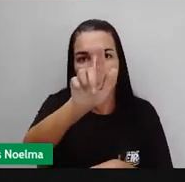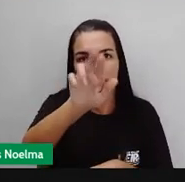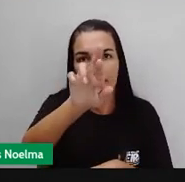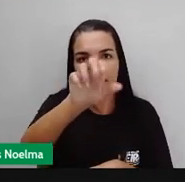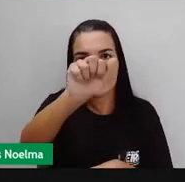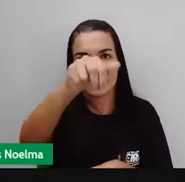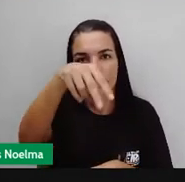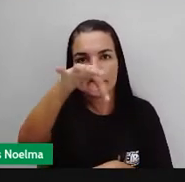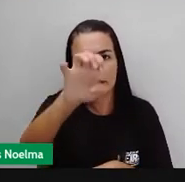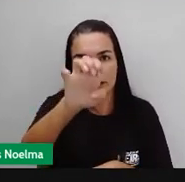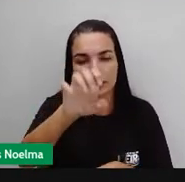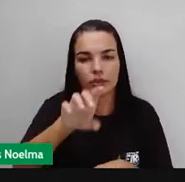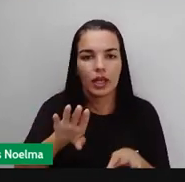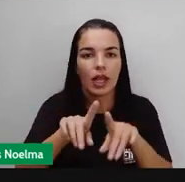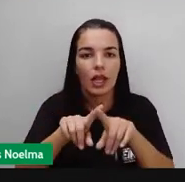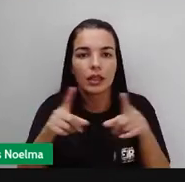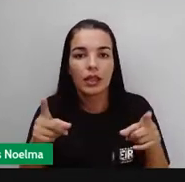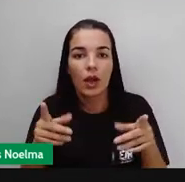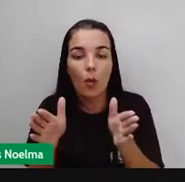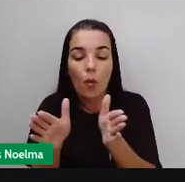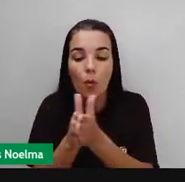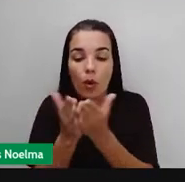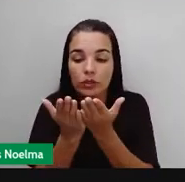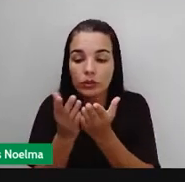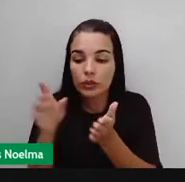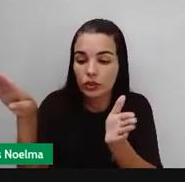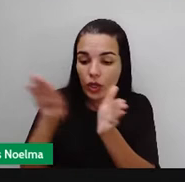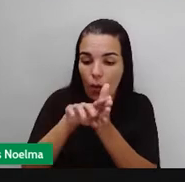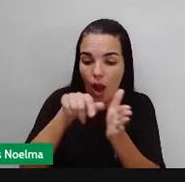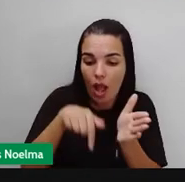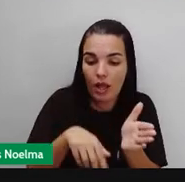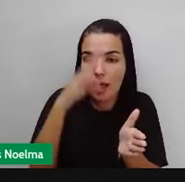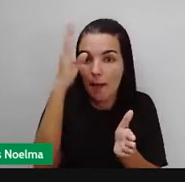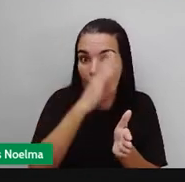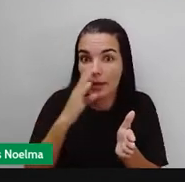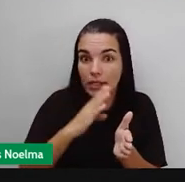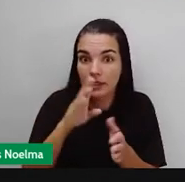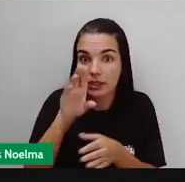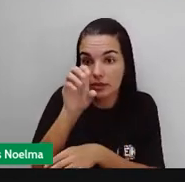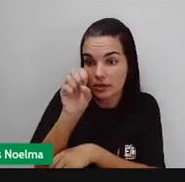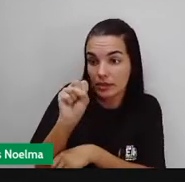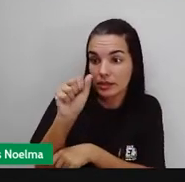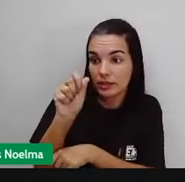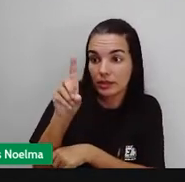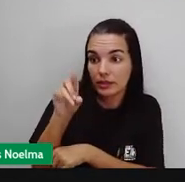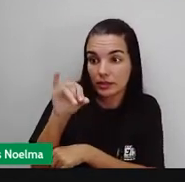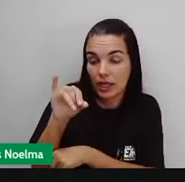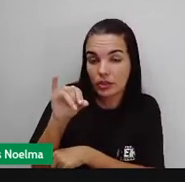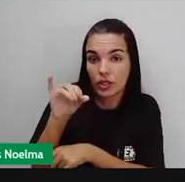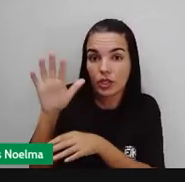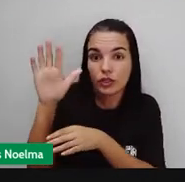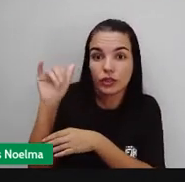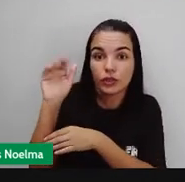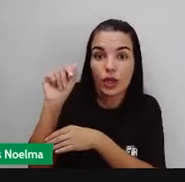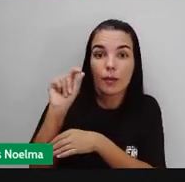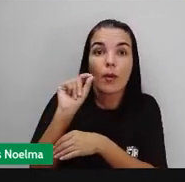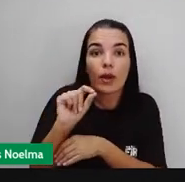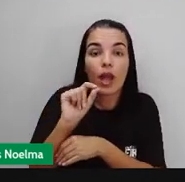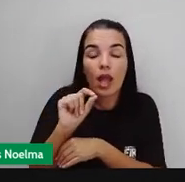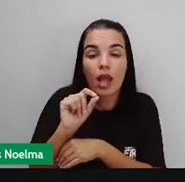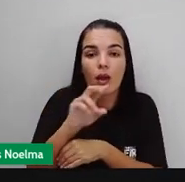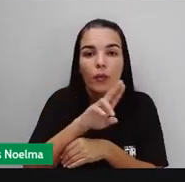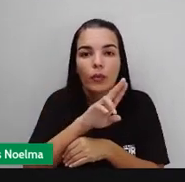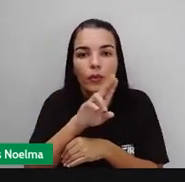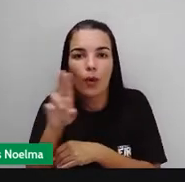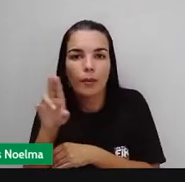emigrante. E quando Sadi chegou aqui no Brasil para começar sua nova vida, ele foi chamado de